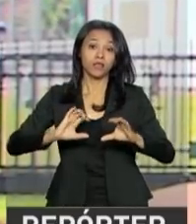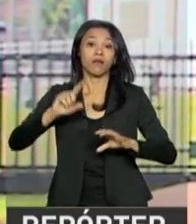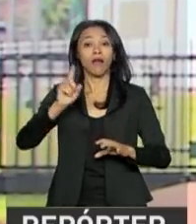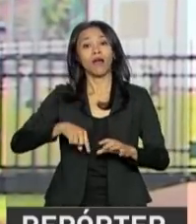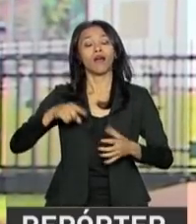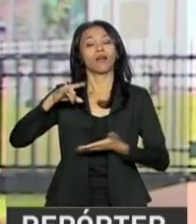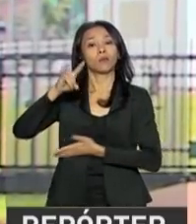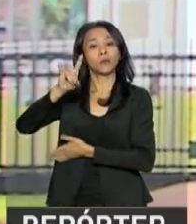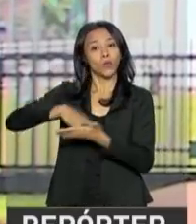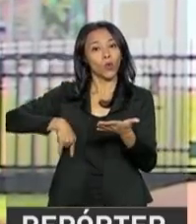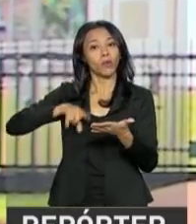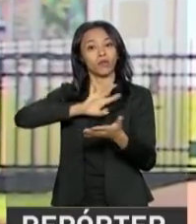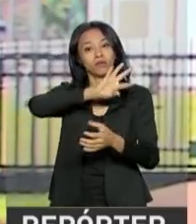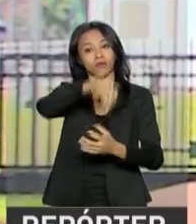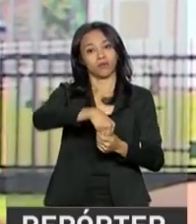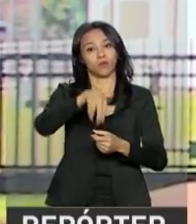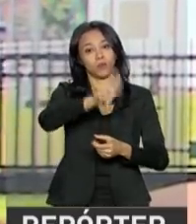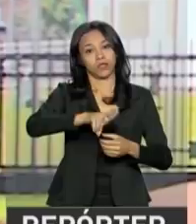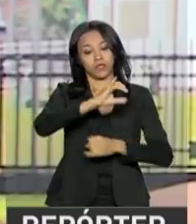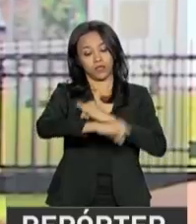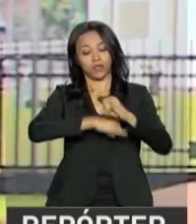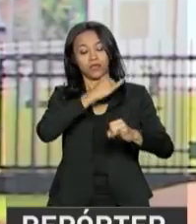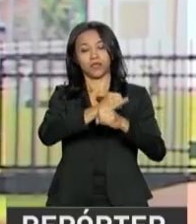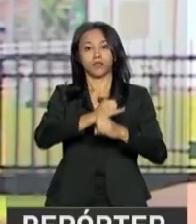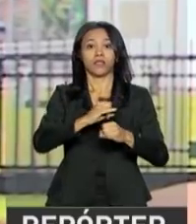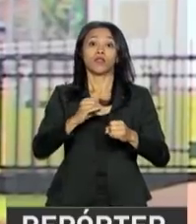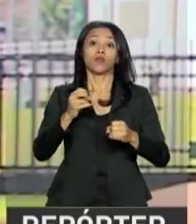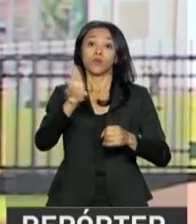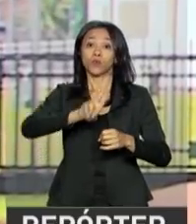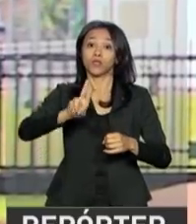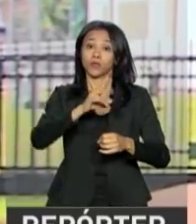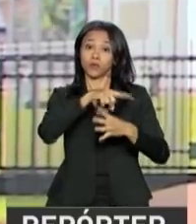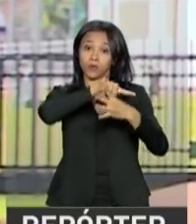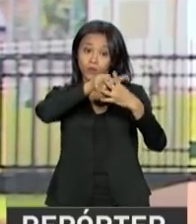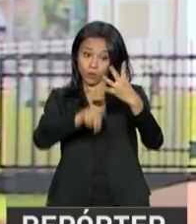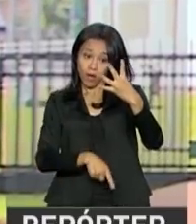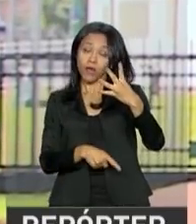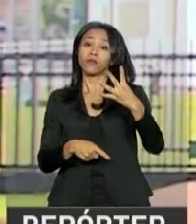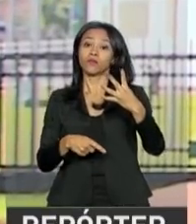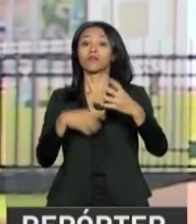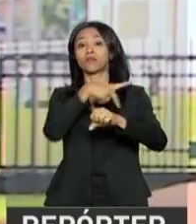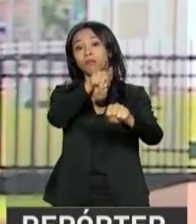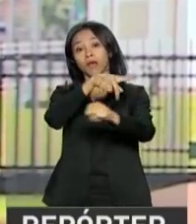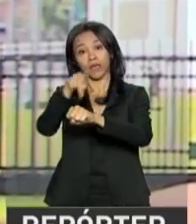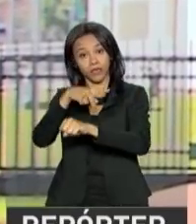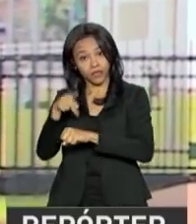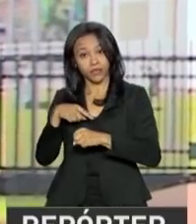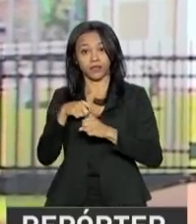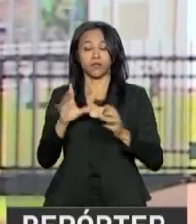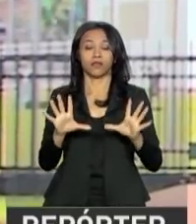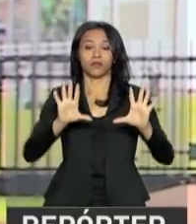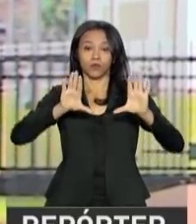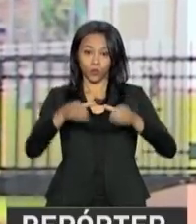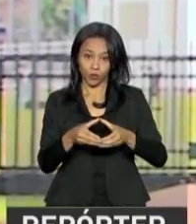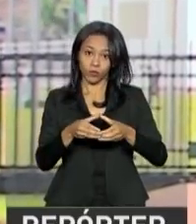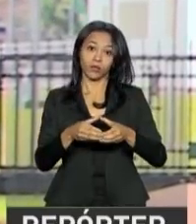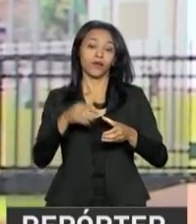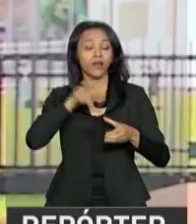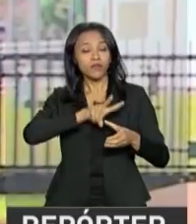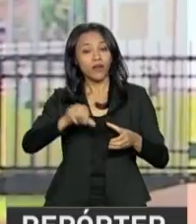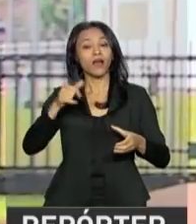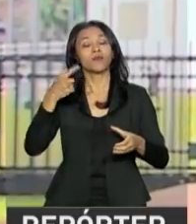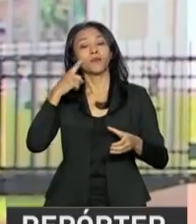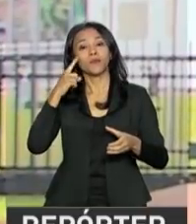documento digital nos quatro países do mercosul os chefes de estado de brasil argentina paraguai e uruguai também devem avançar